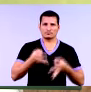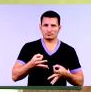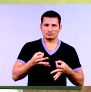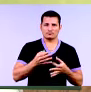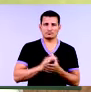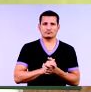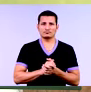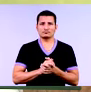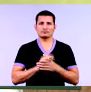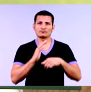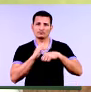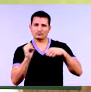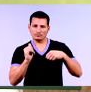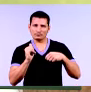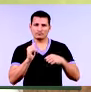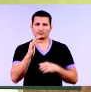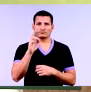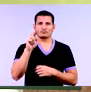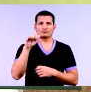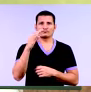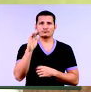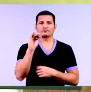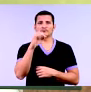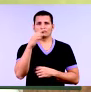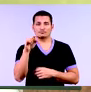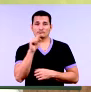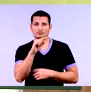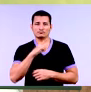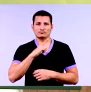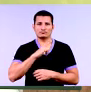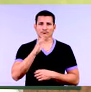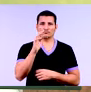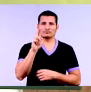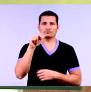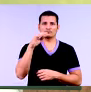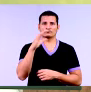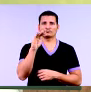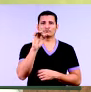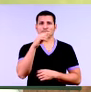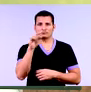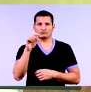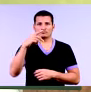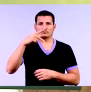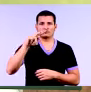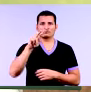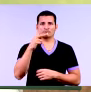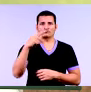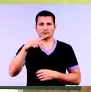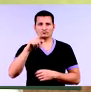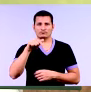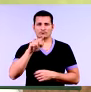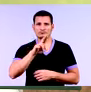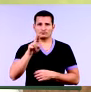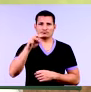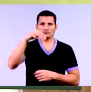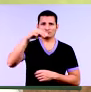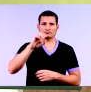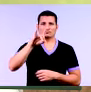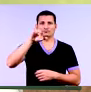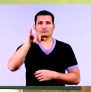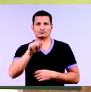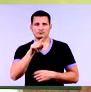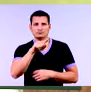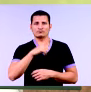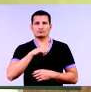para a chamada da seguinte função? Aí aqui a gente tem uma função no PHP, onde é uma função chamada média, que recebe